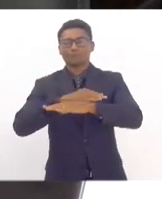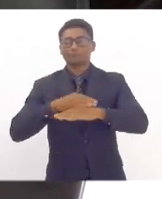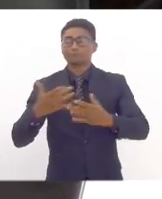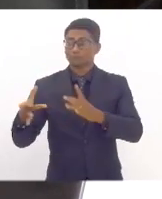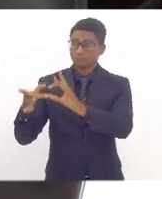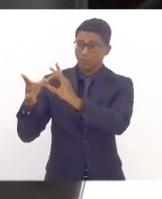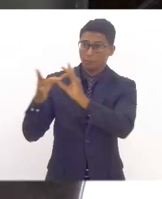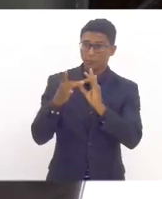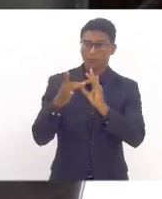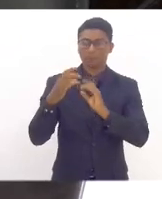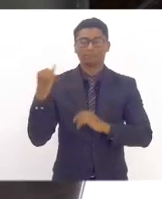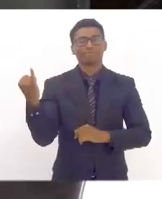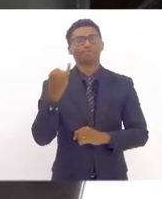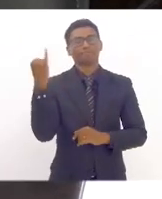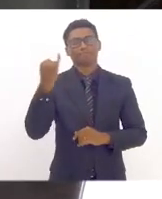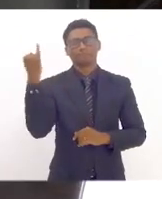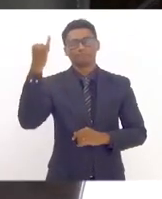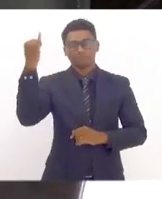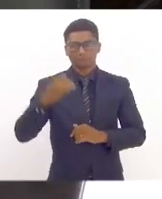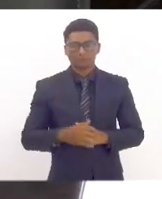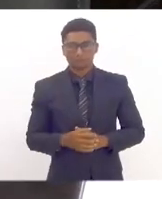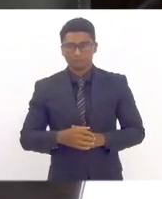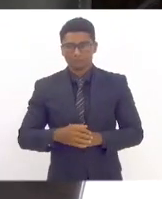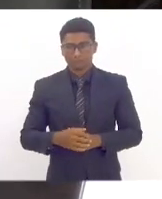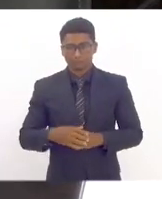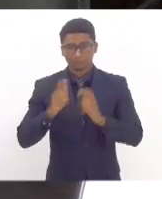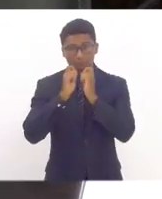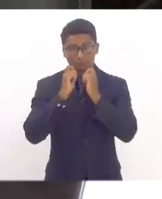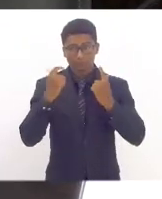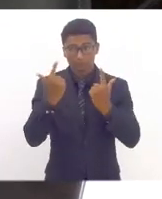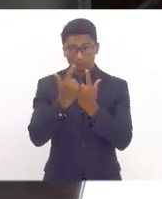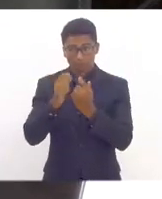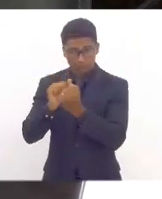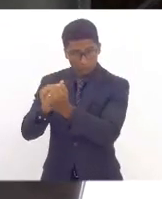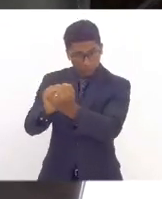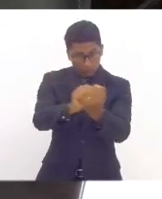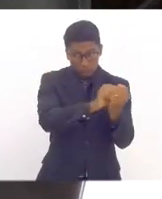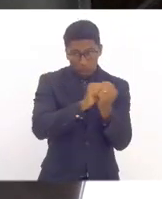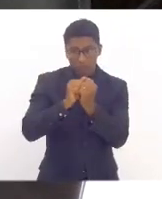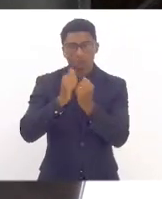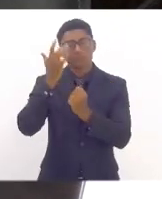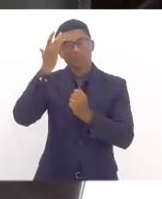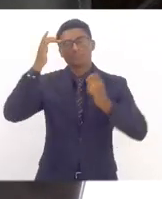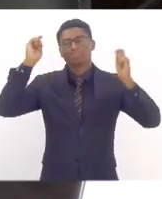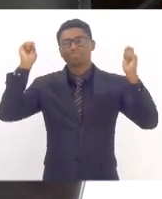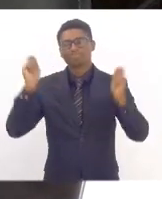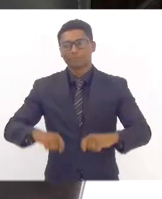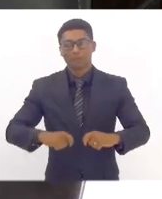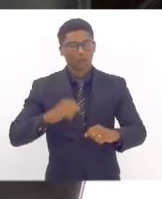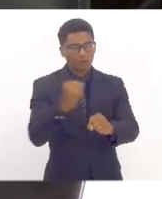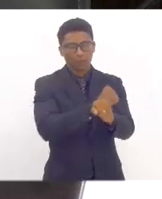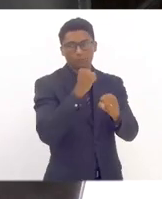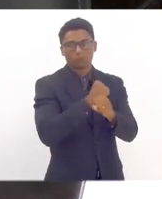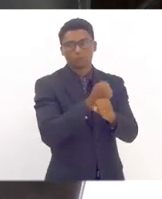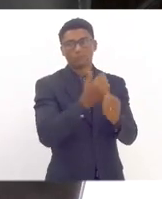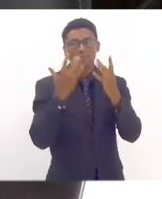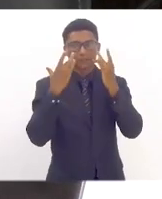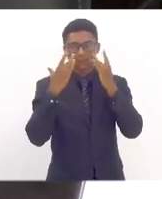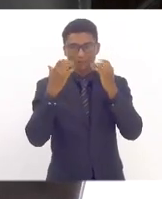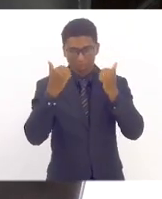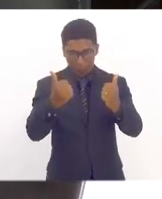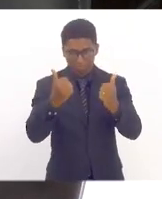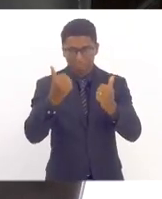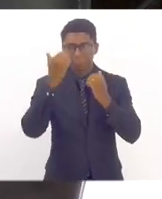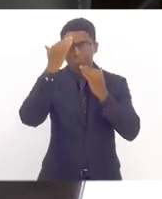importante que junto alérgico a gente pode conseguir reconstruir o teatro villa-lobos muito